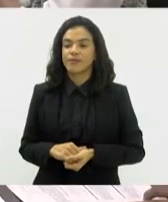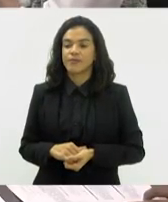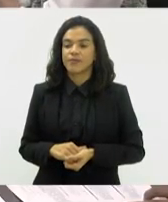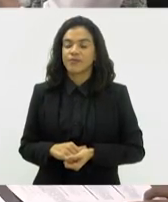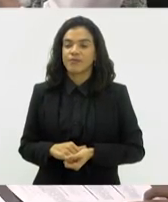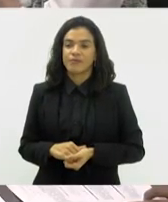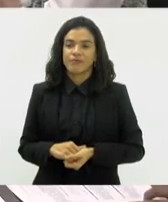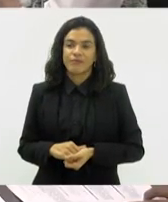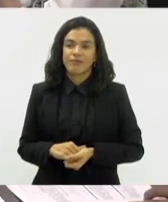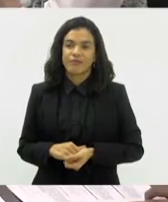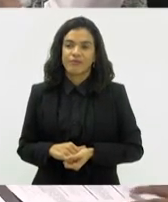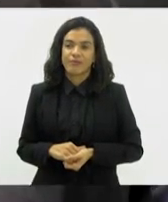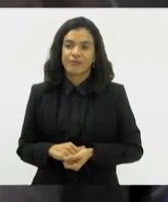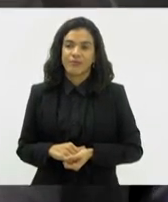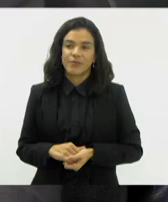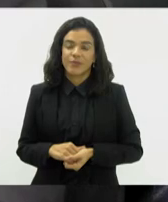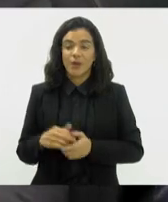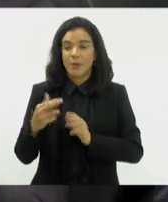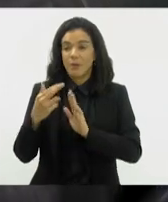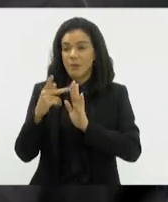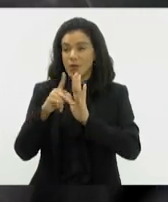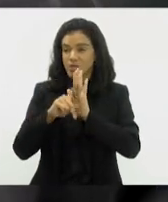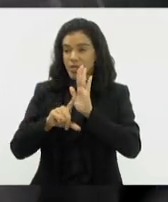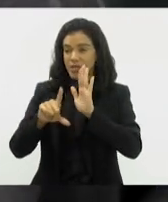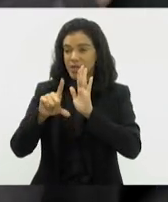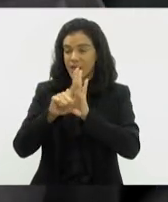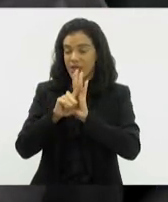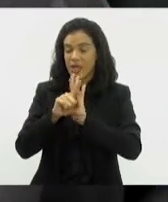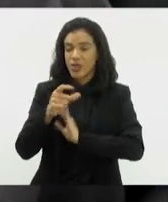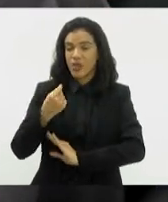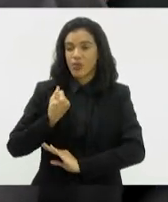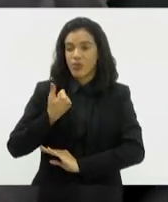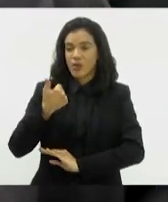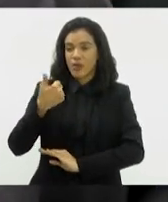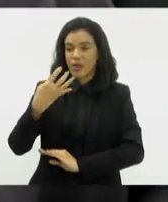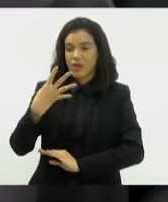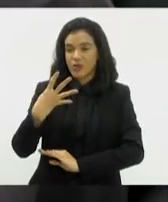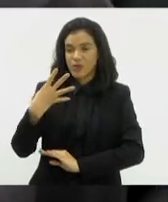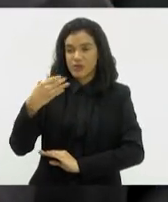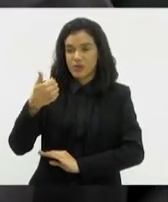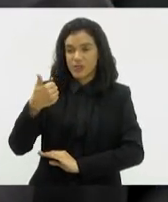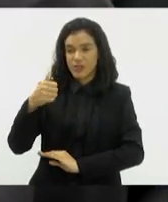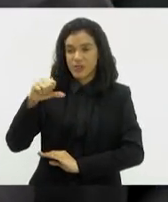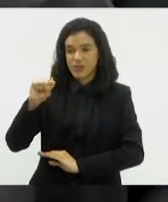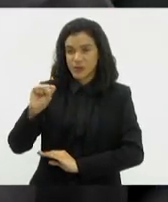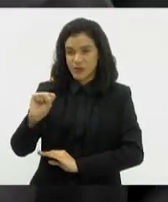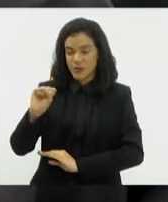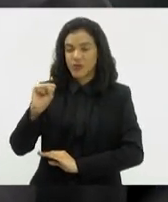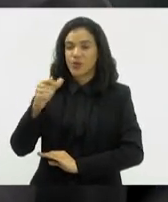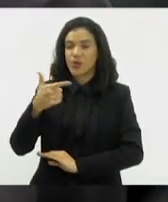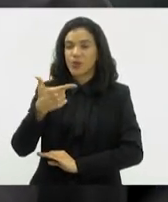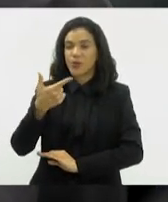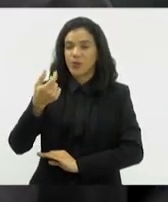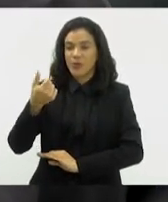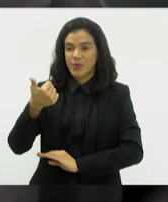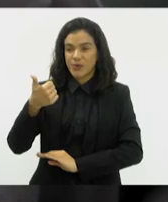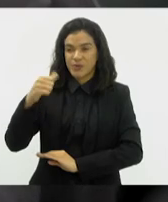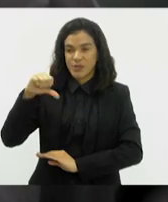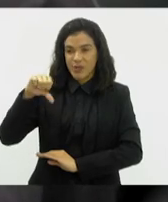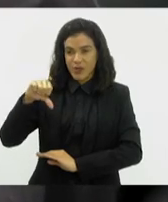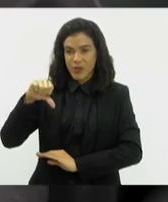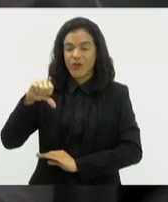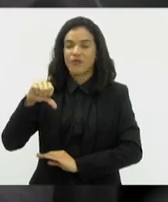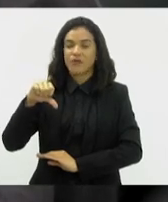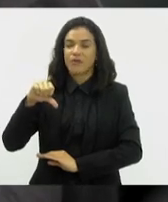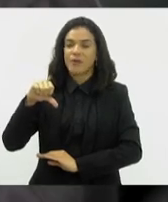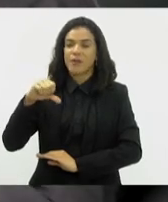De autoria da deputada, projeto de lei número 1418 de 2019, de autoria da deputada